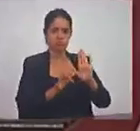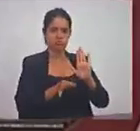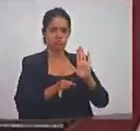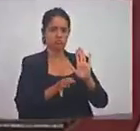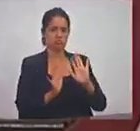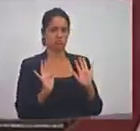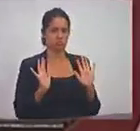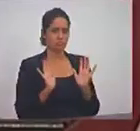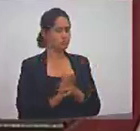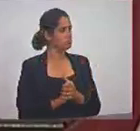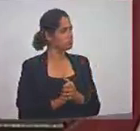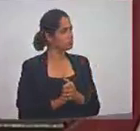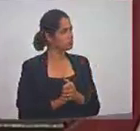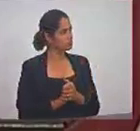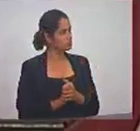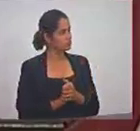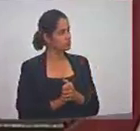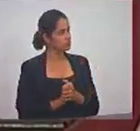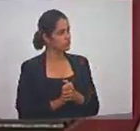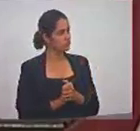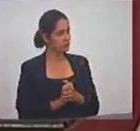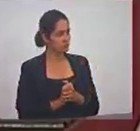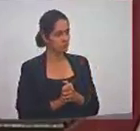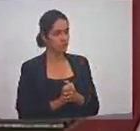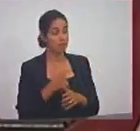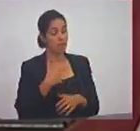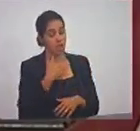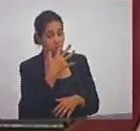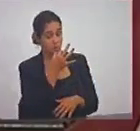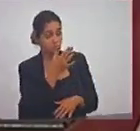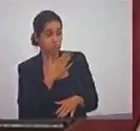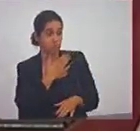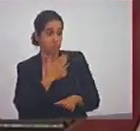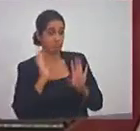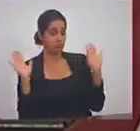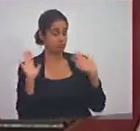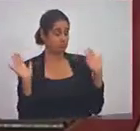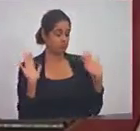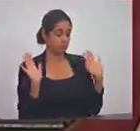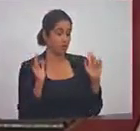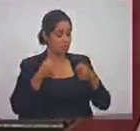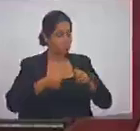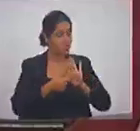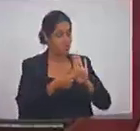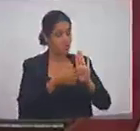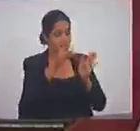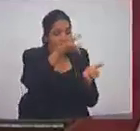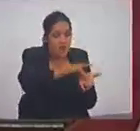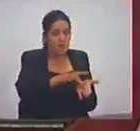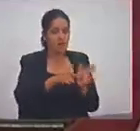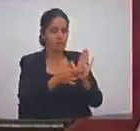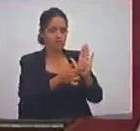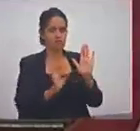vendo a tua situação, jamais ele vai te dar um respaldo. Isso eu acho que quem é candidato, quem já foi para a